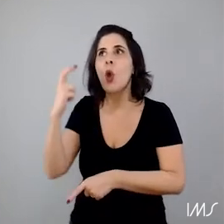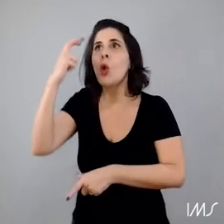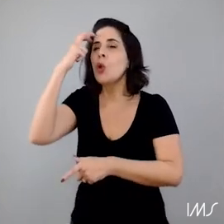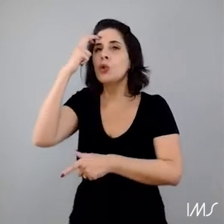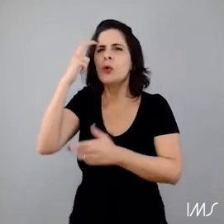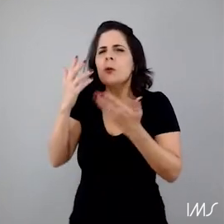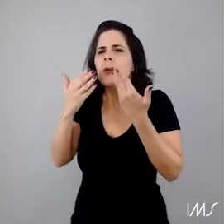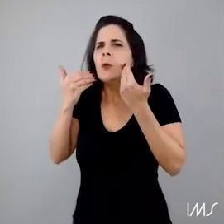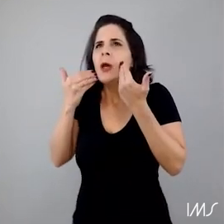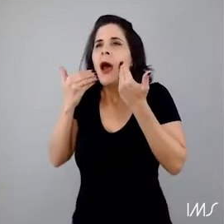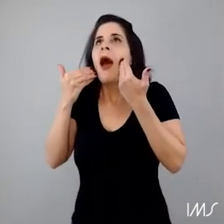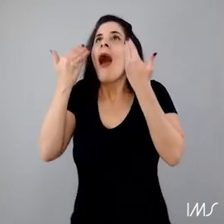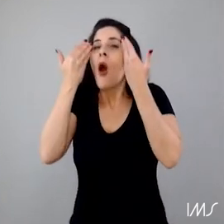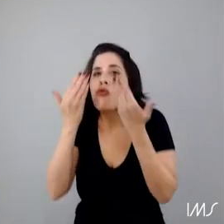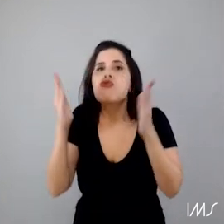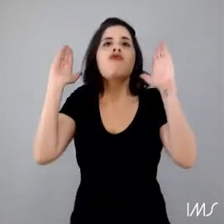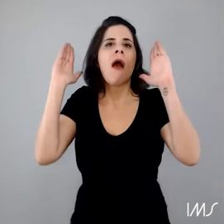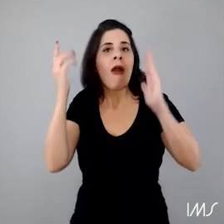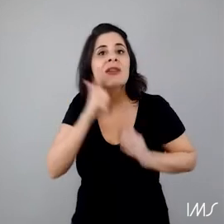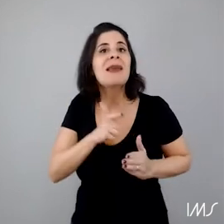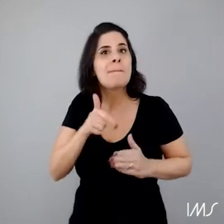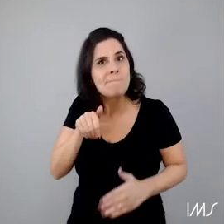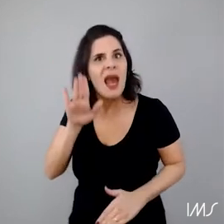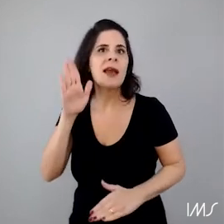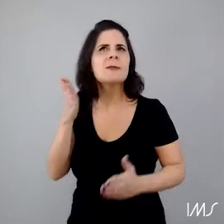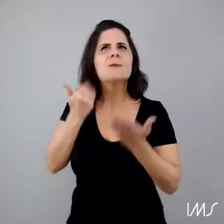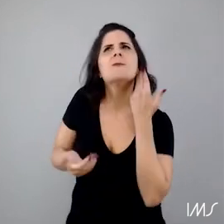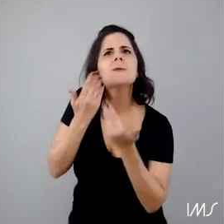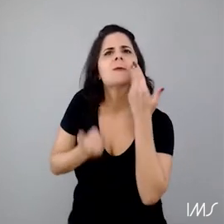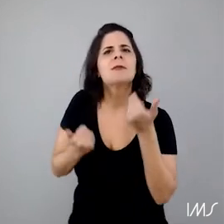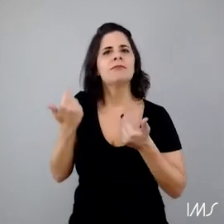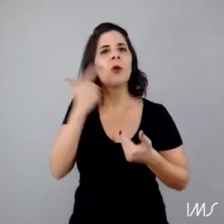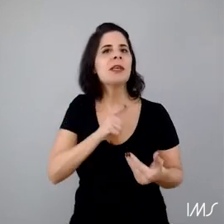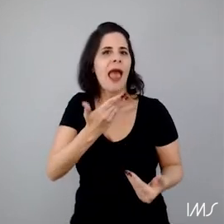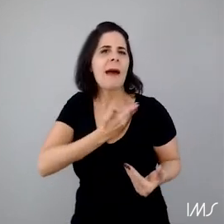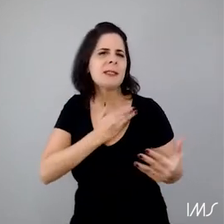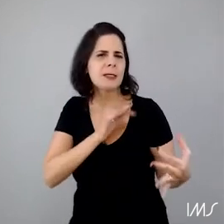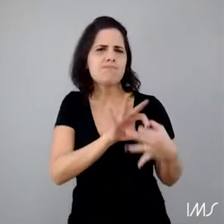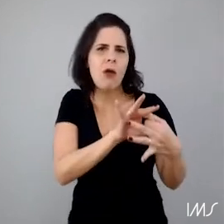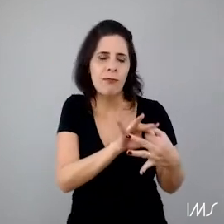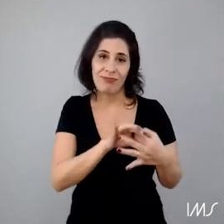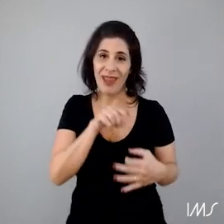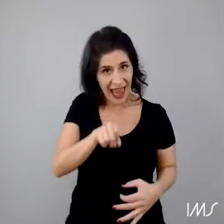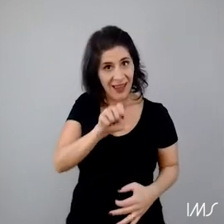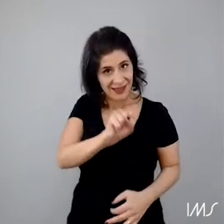adquire e travar essas amizades que ela acaba travando e fazendo no Brasil.